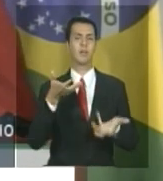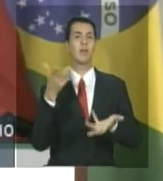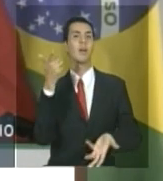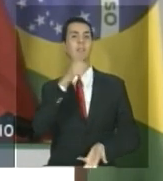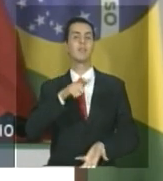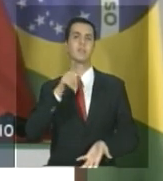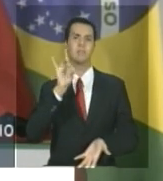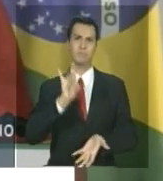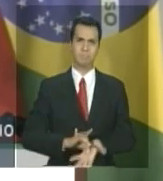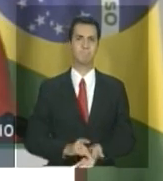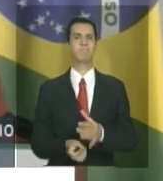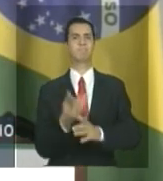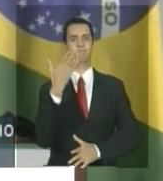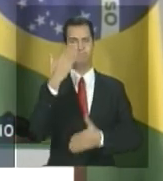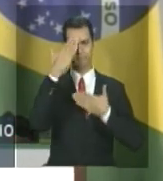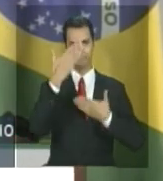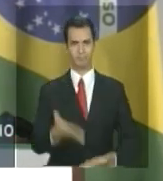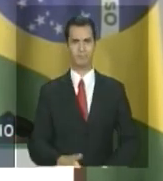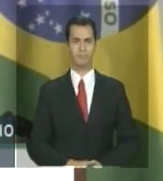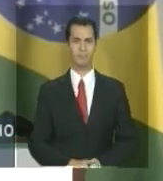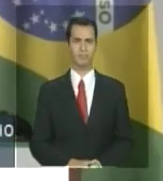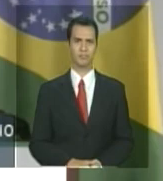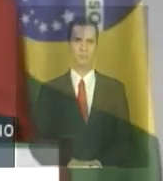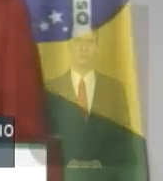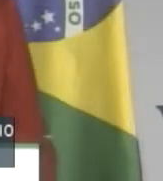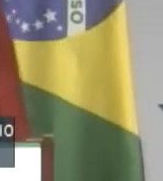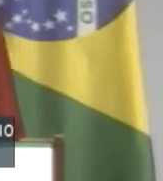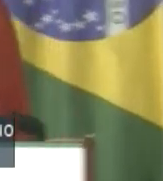realidade. Muito obrigada.